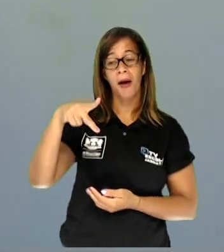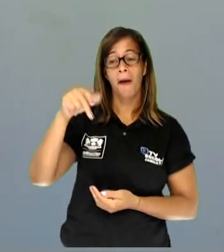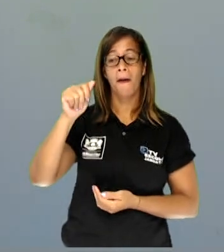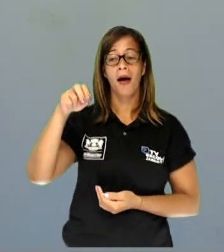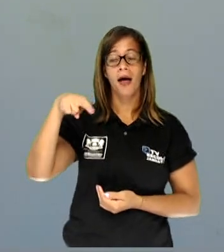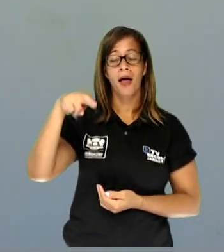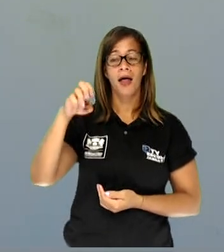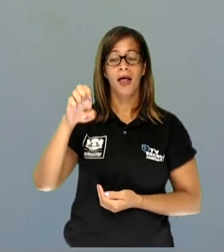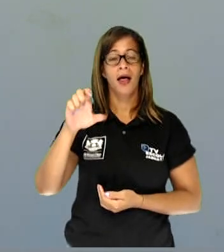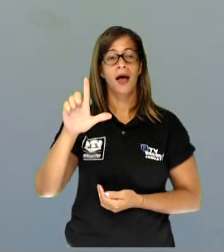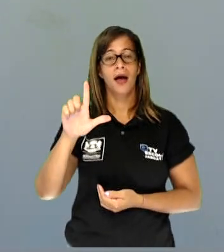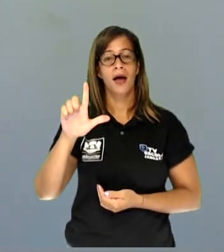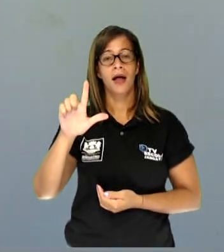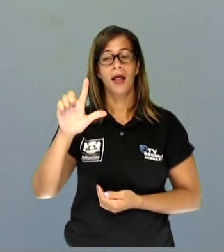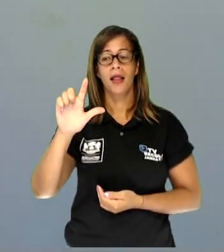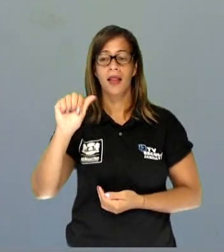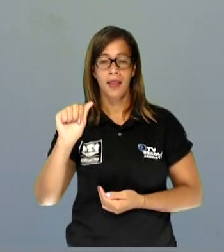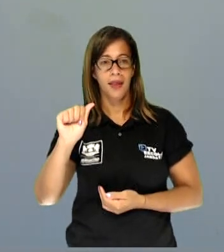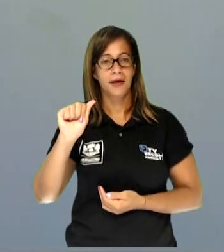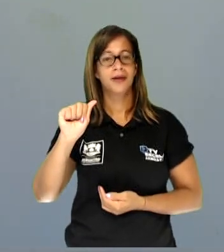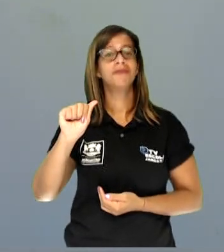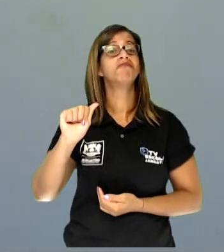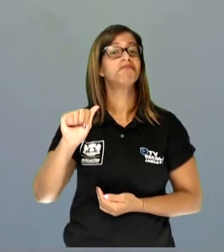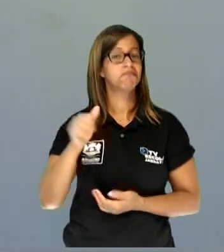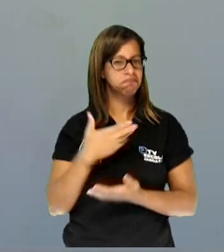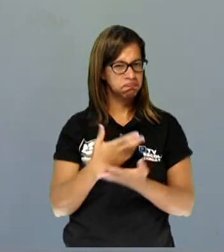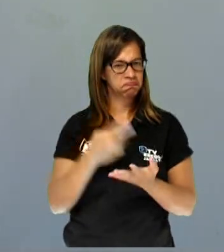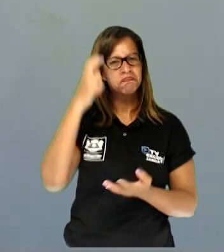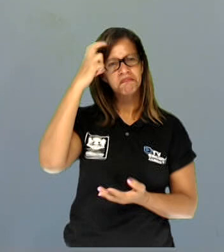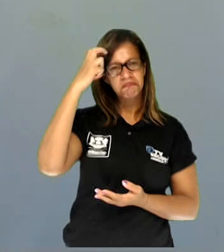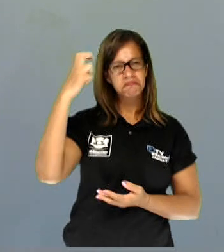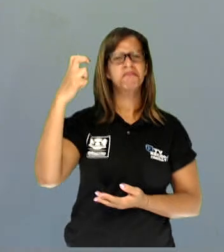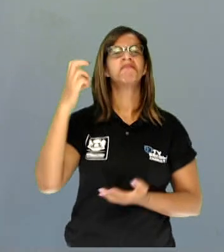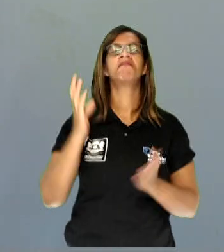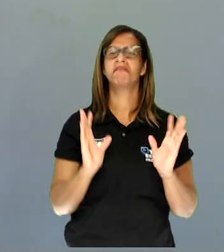A, muito bem, vocês estão muito sabidos hoje.